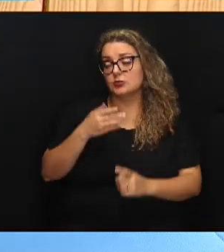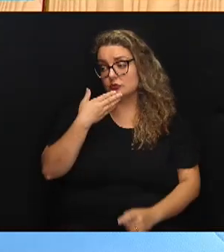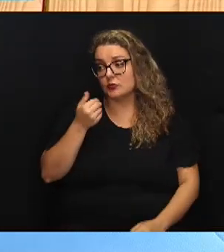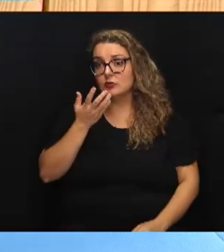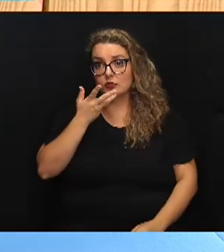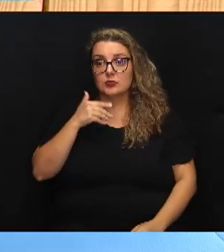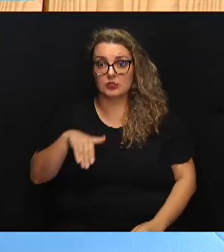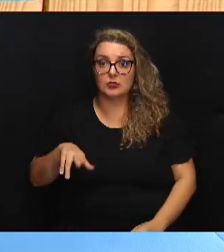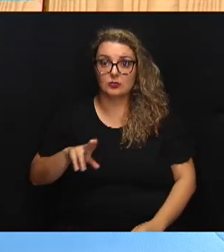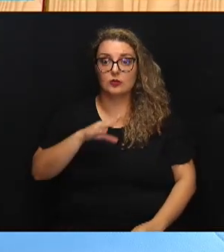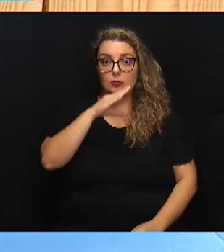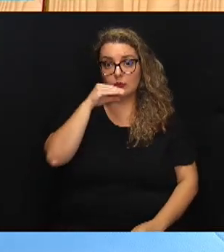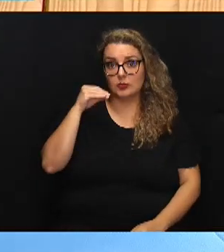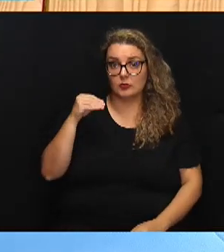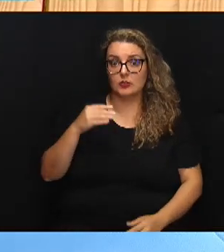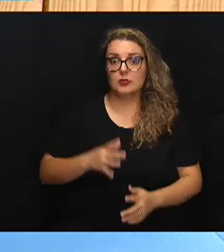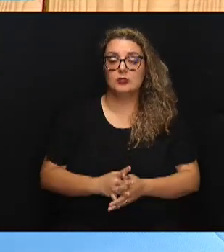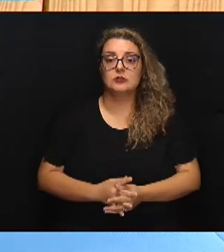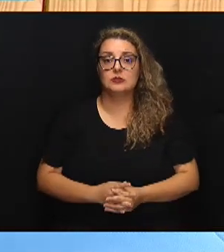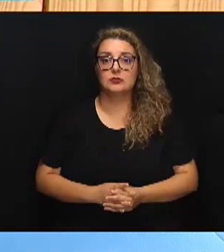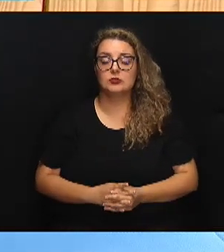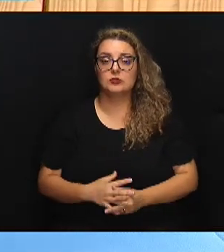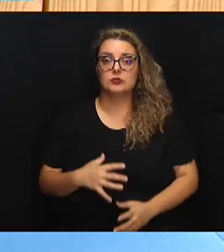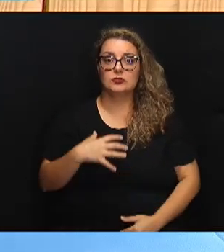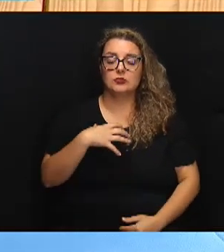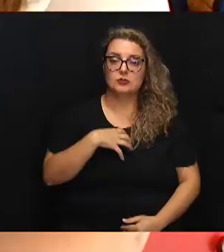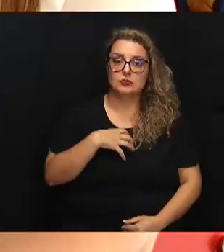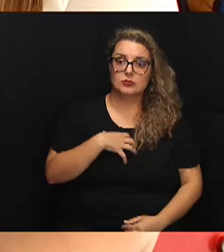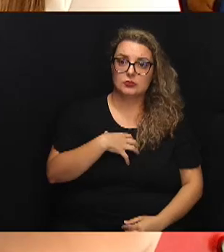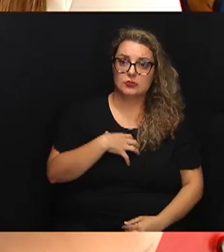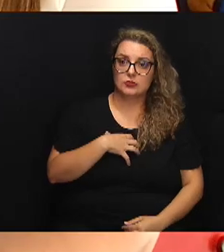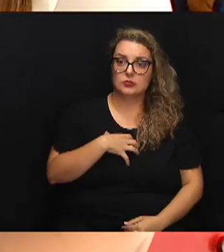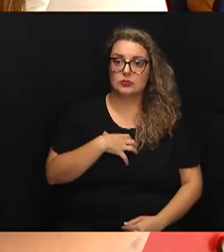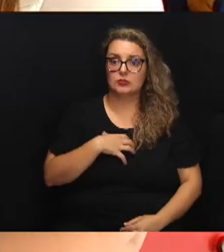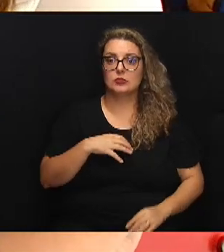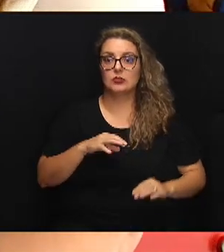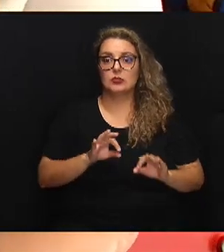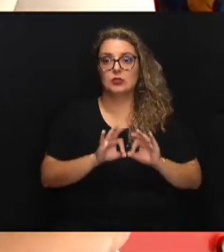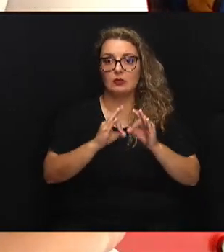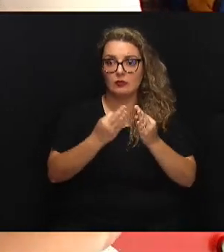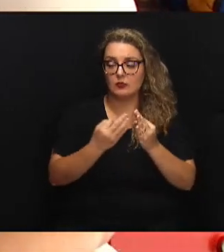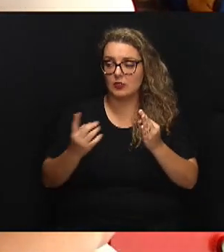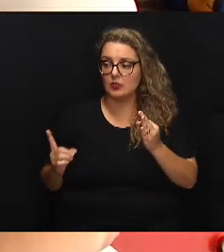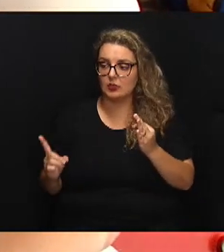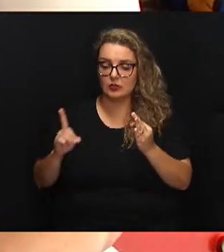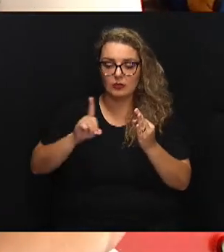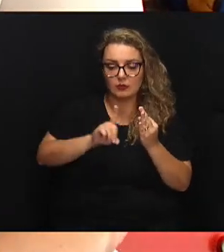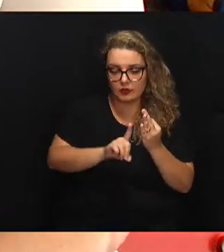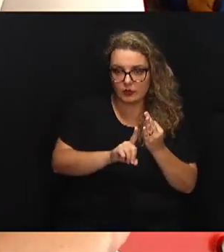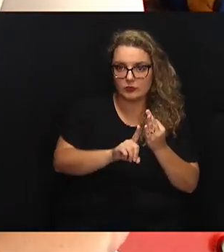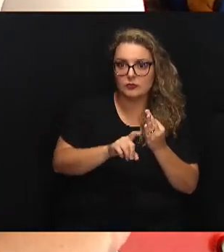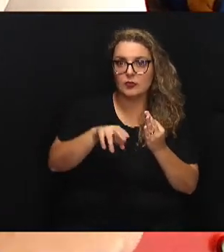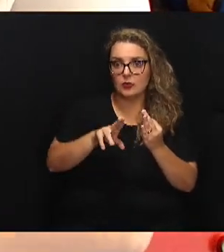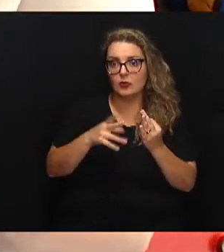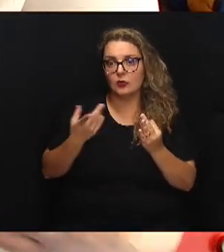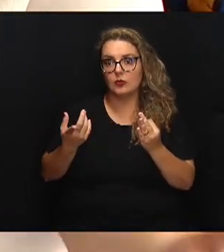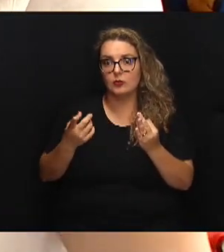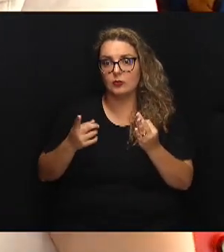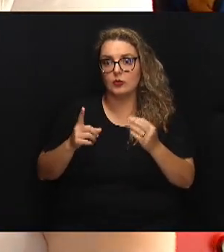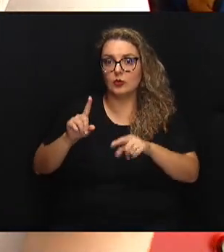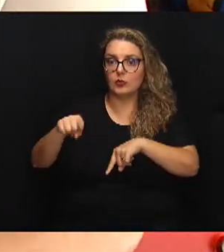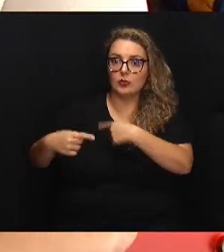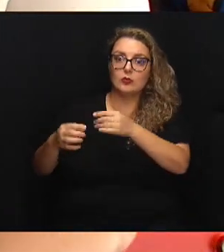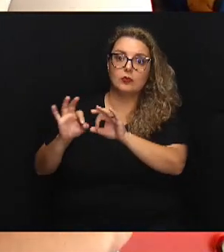criança ou esse adolescente, de forma que ou ela seja reintegrada para a família, ou ela possa ir para uma